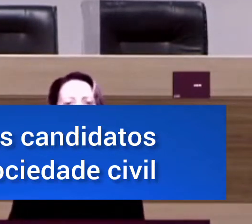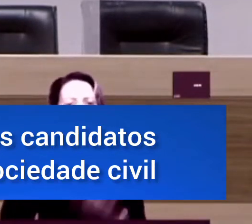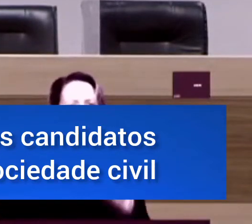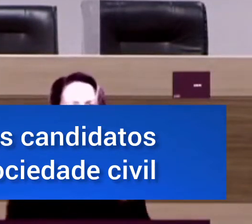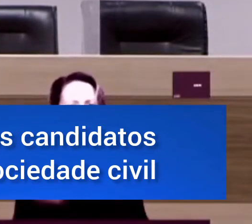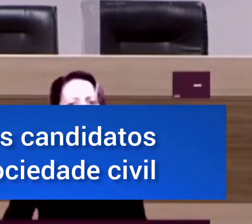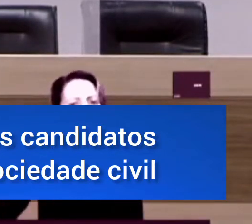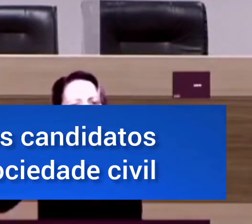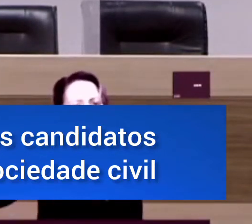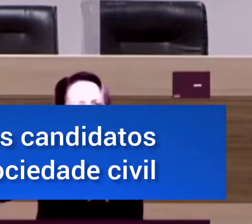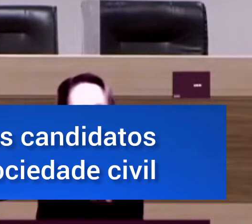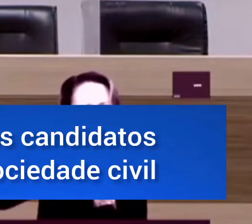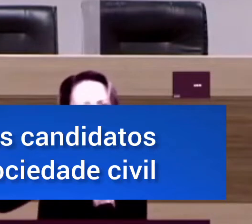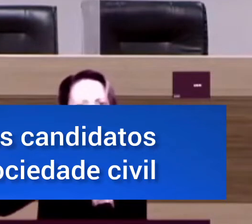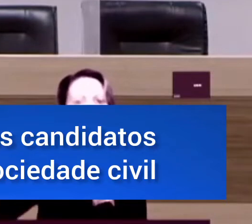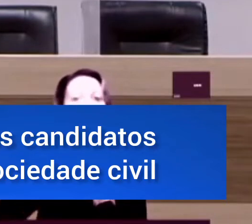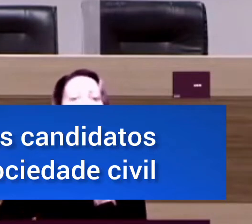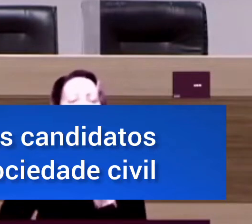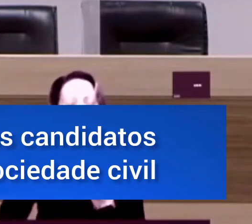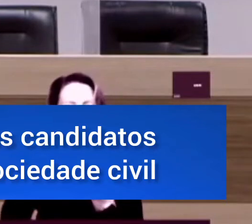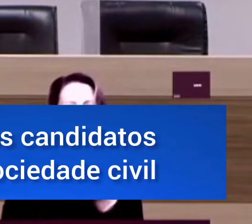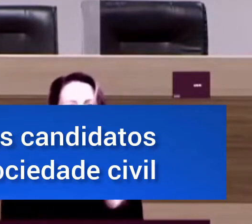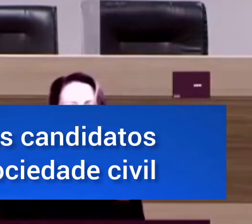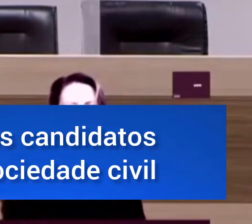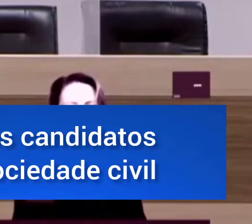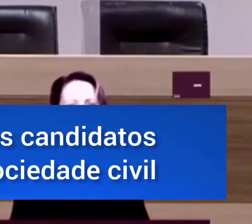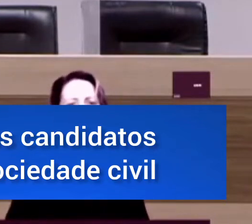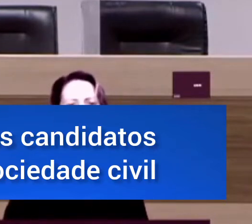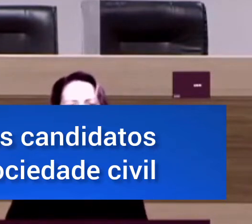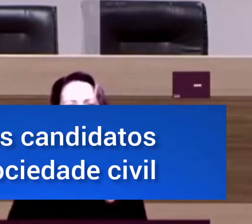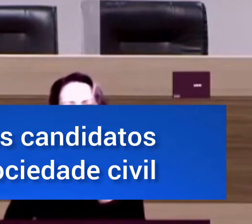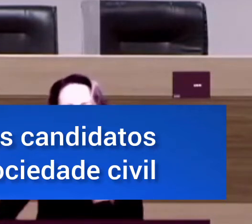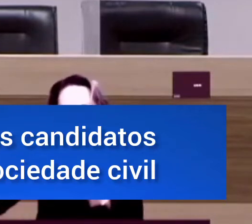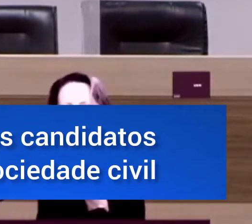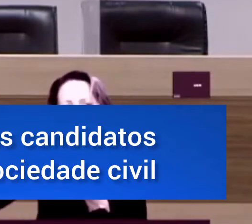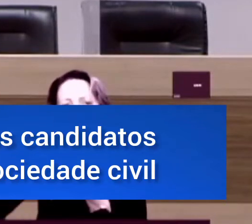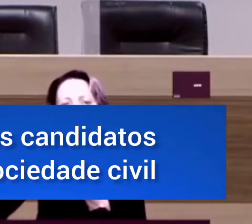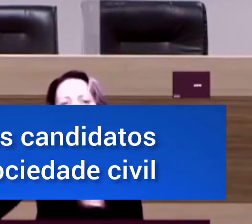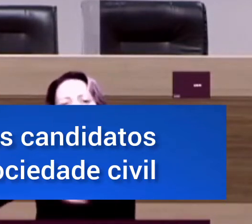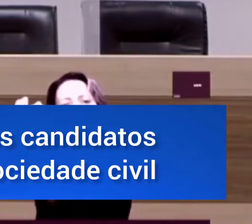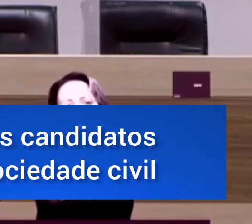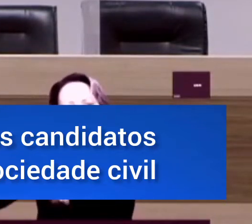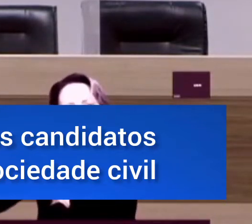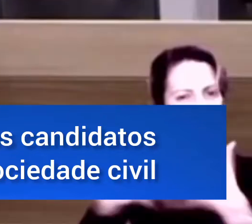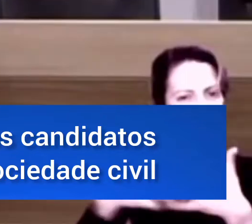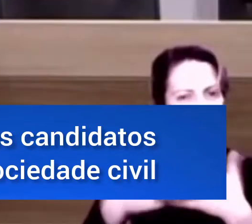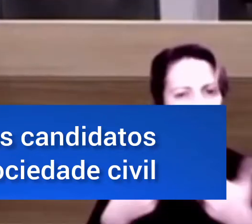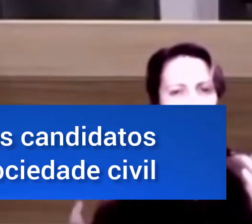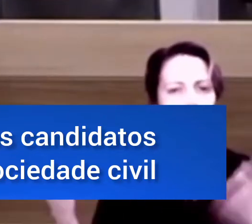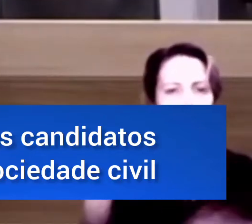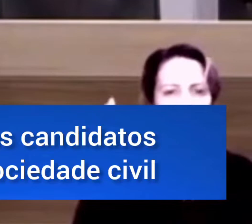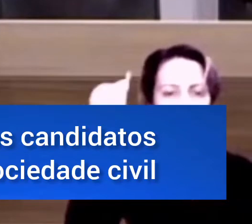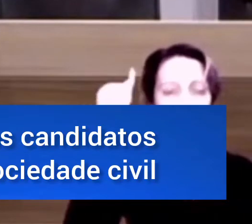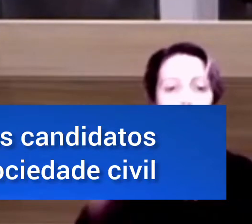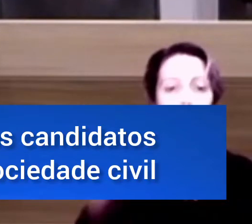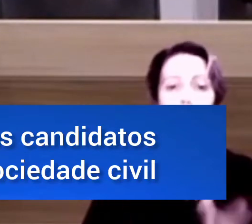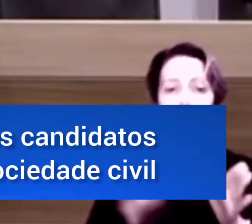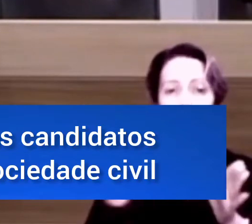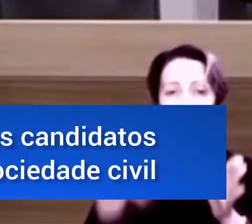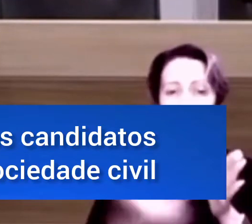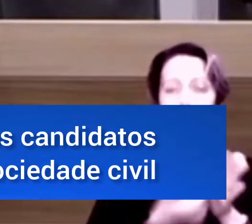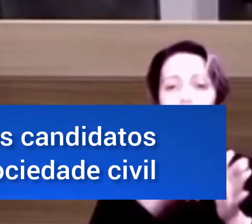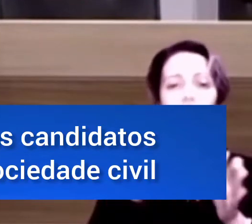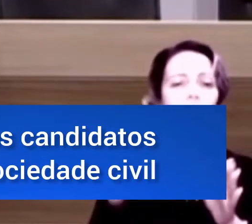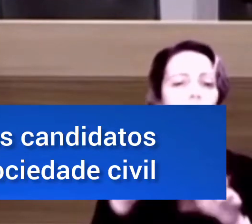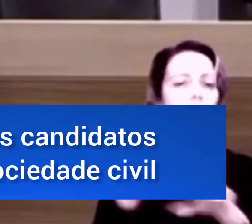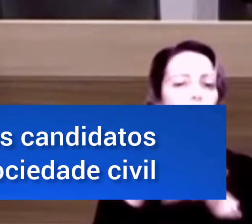encaminhada né para a zona eleitoral a quem foi atribuída a competência para fazer cessar essa propaganda não oportunidade